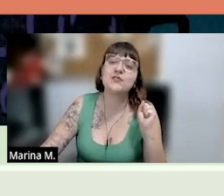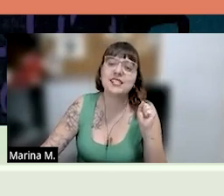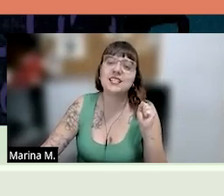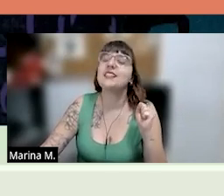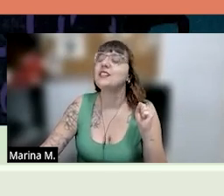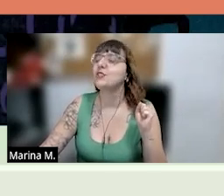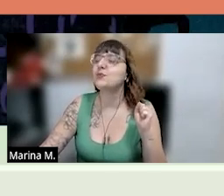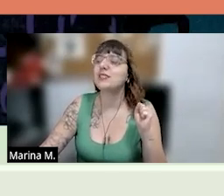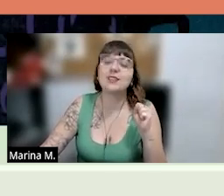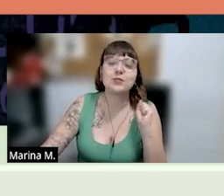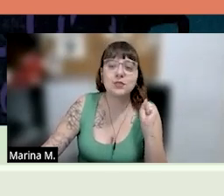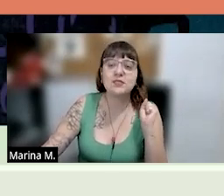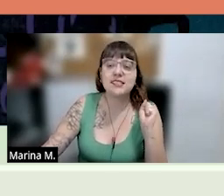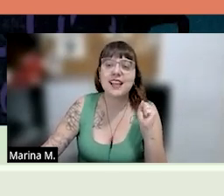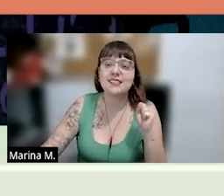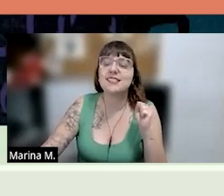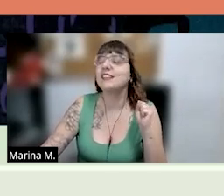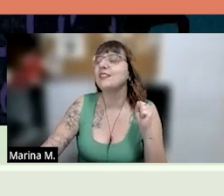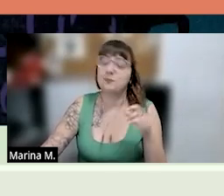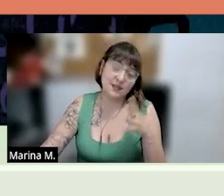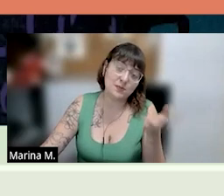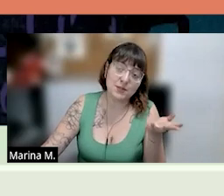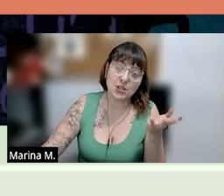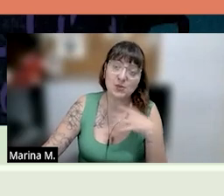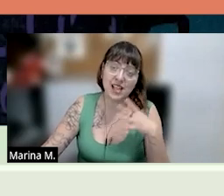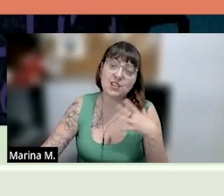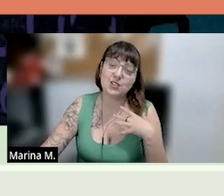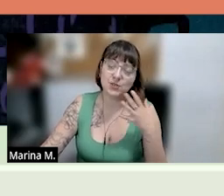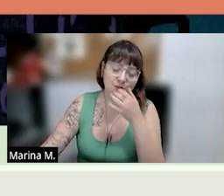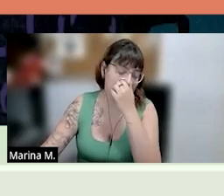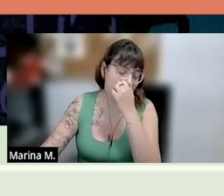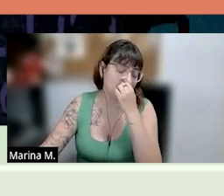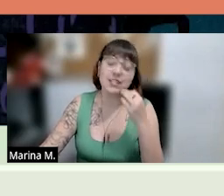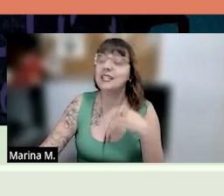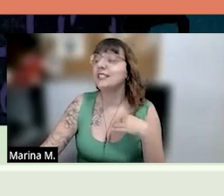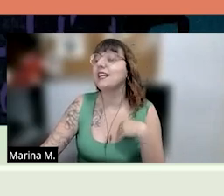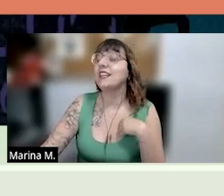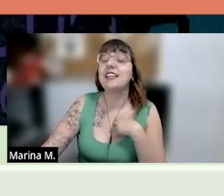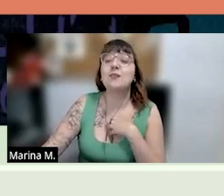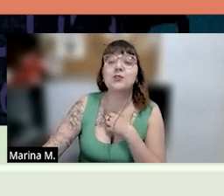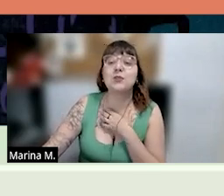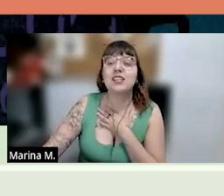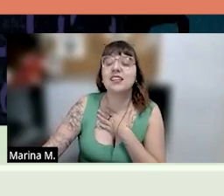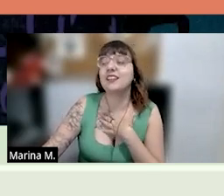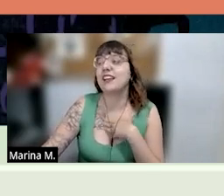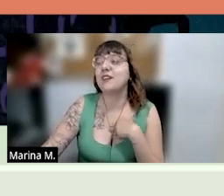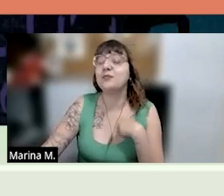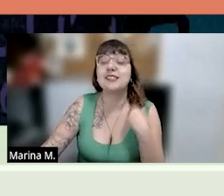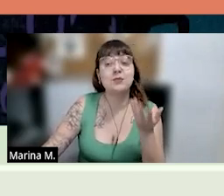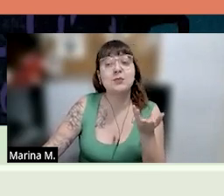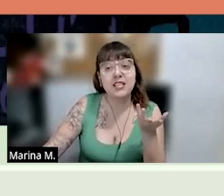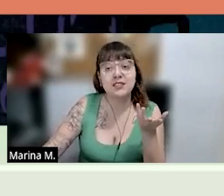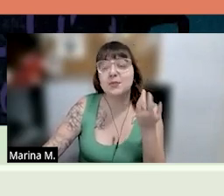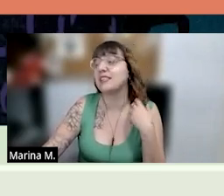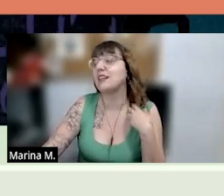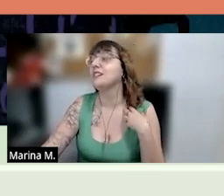gente fazer de um estado que todo mundo esquece, principalmente aqui no Sudeste, eu sou do Sudeste, né? E eu acho que é um estado